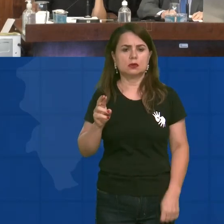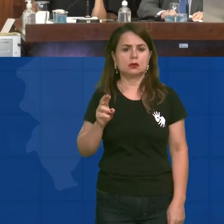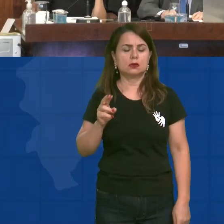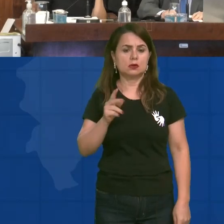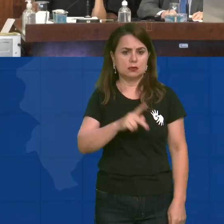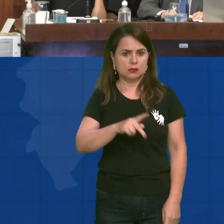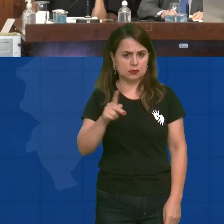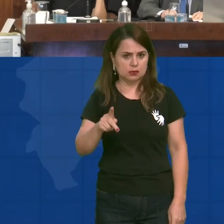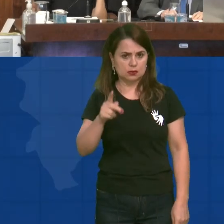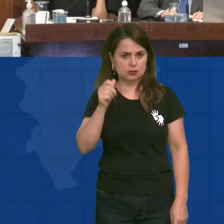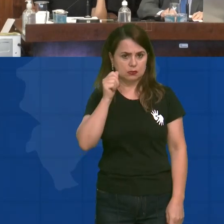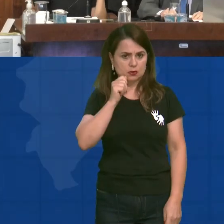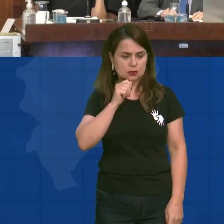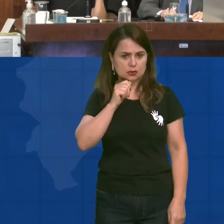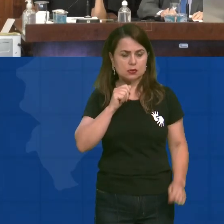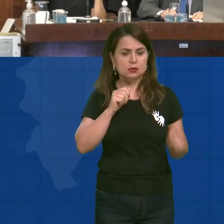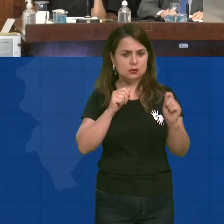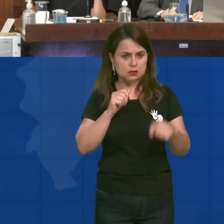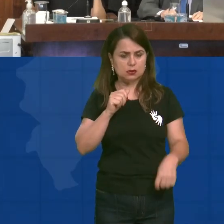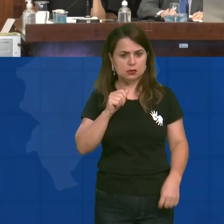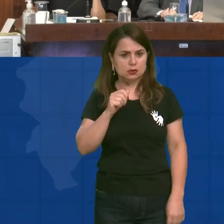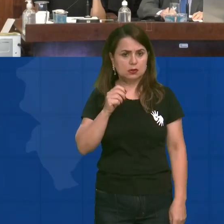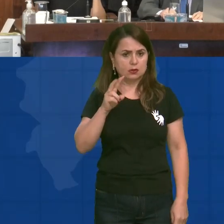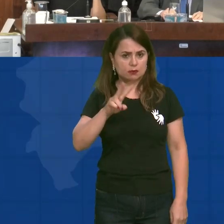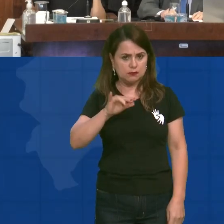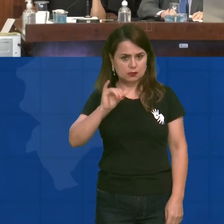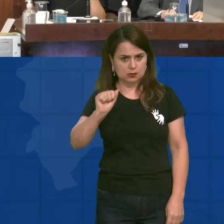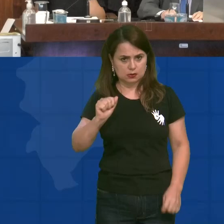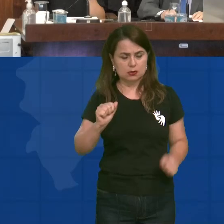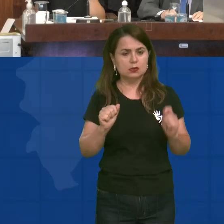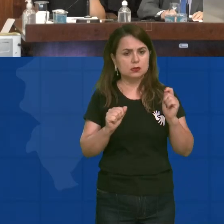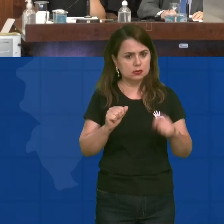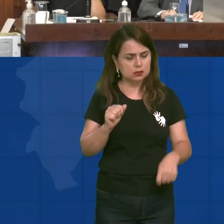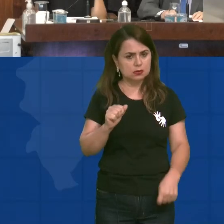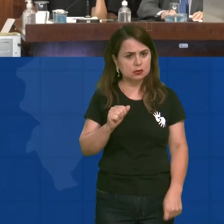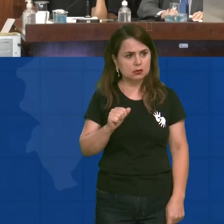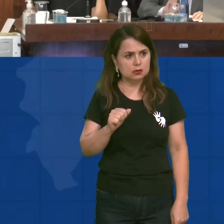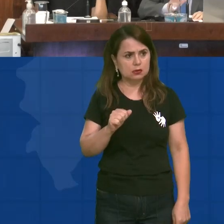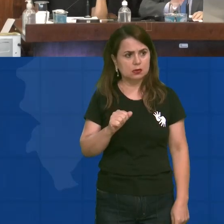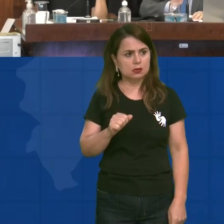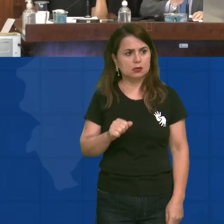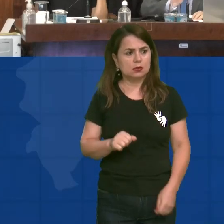vereadora professora Daniela vereadora Vânia Ramos